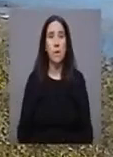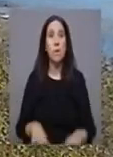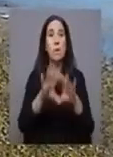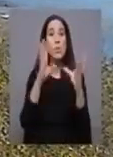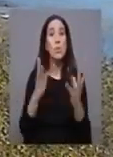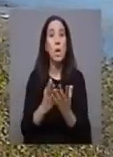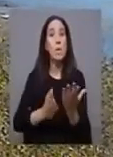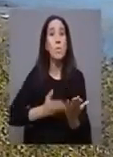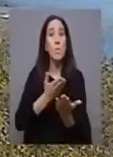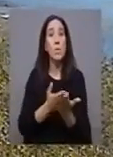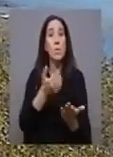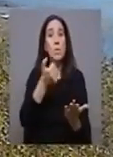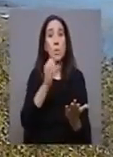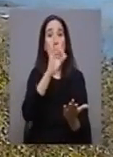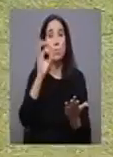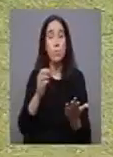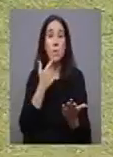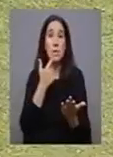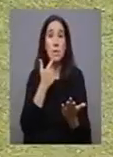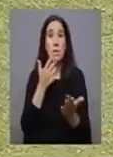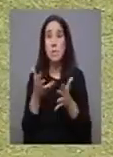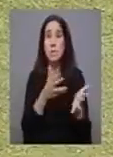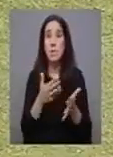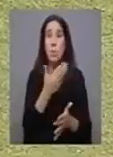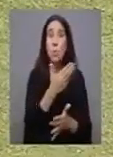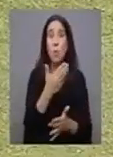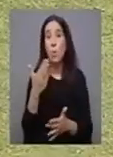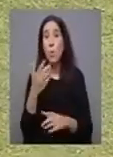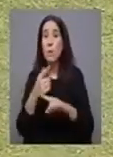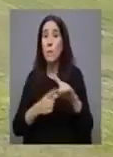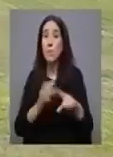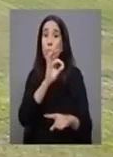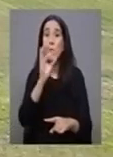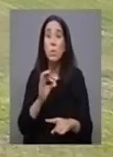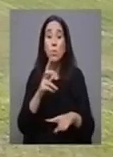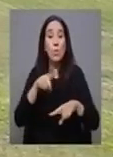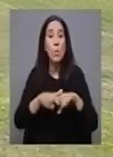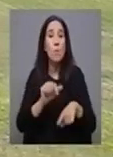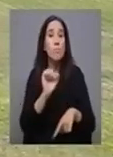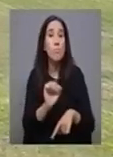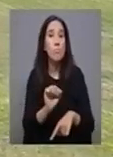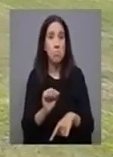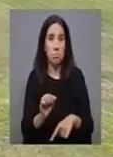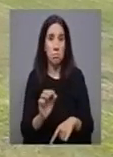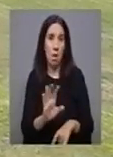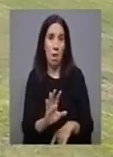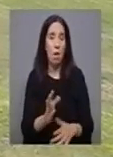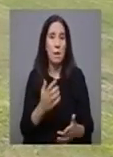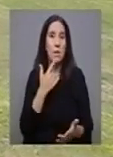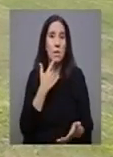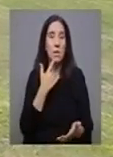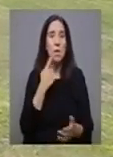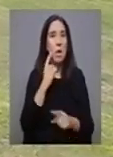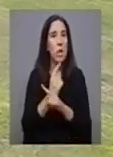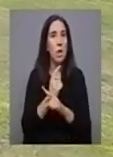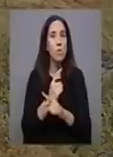proposta que é feita dos 50% representará cerca de 1 a 1,5% daquilo que é preciso cortar. No fundo, seria manter